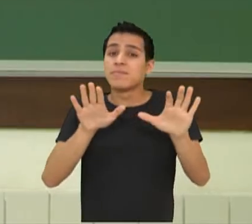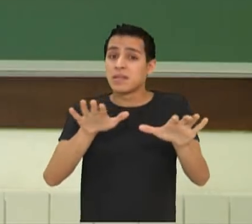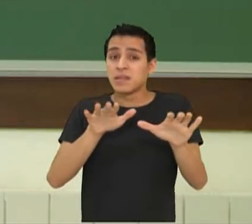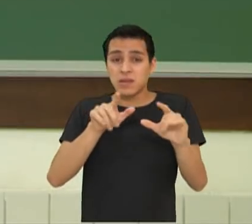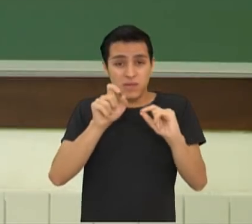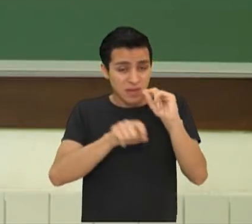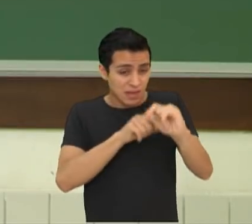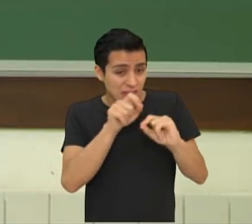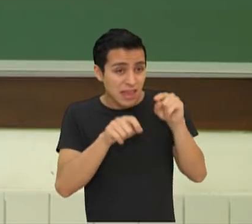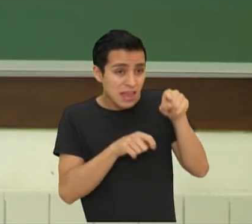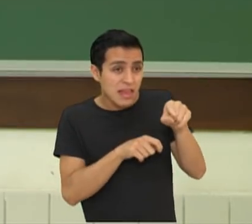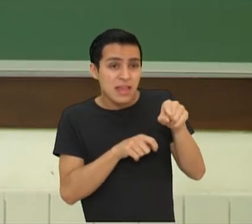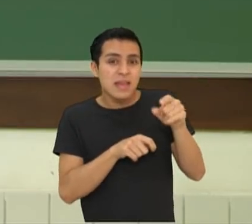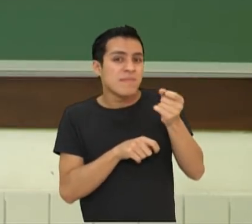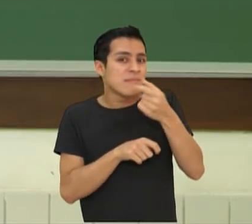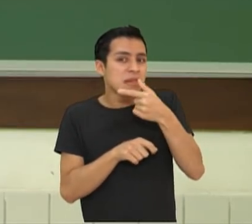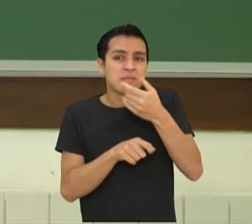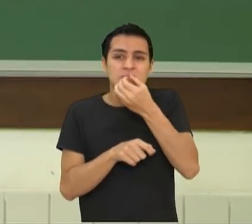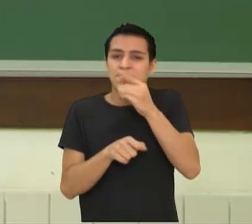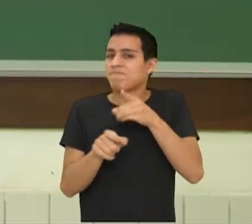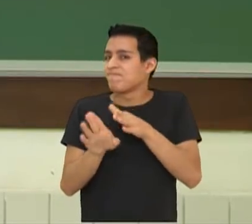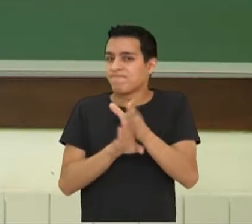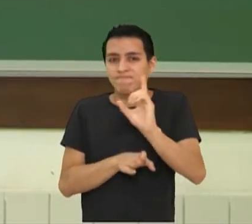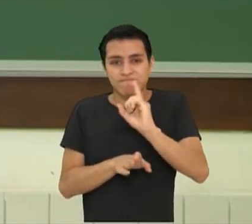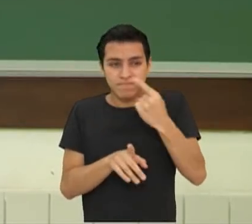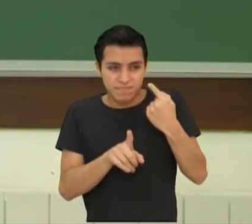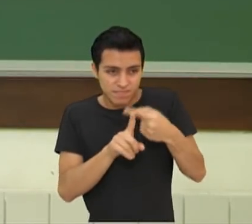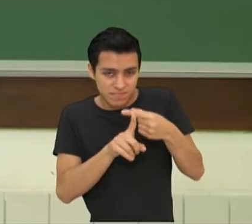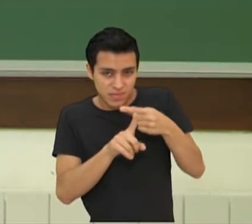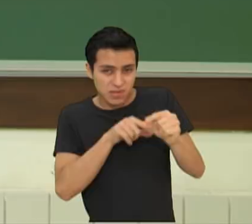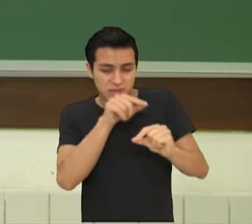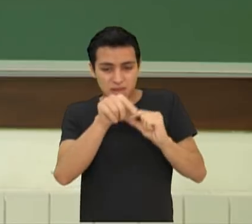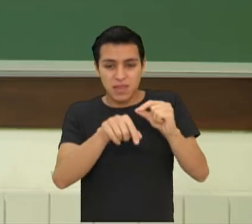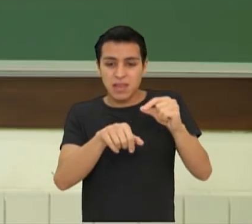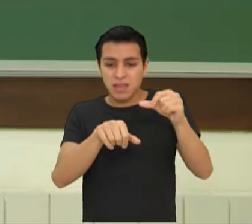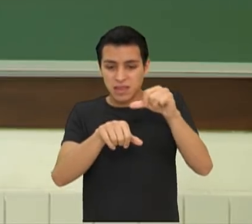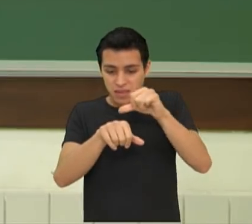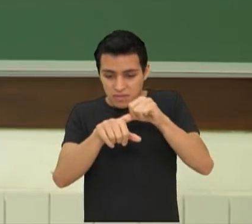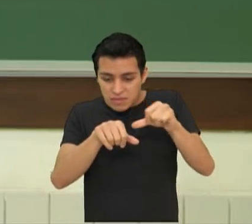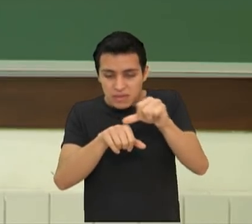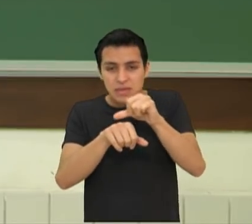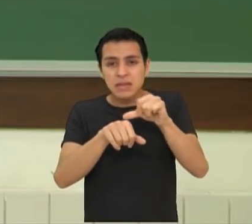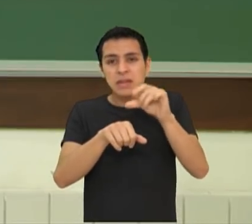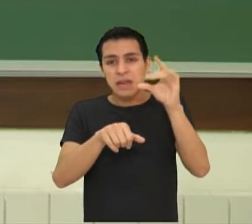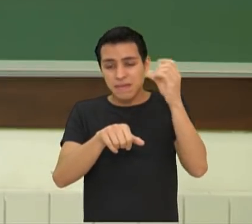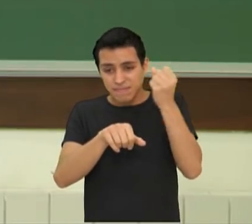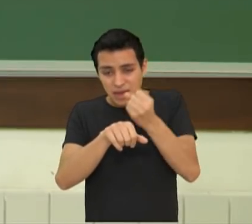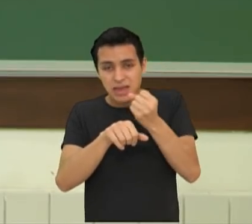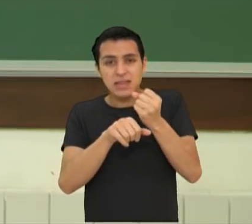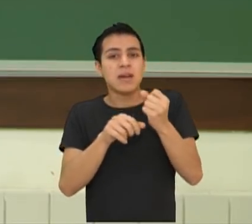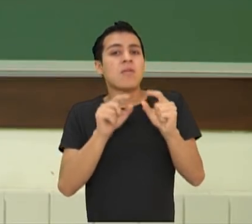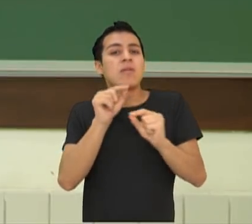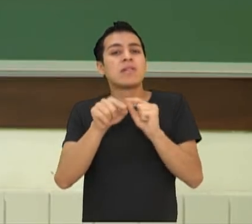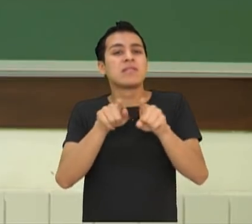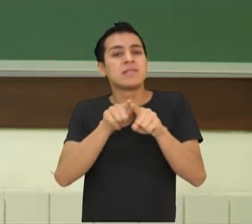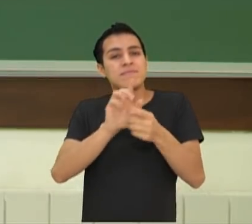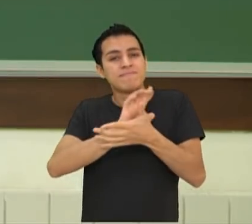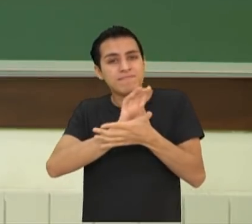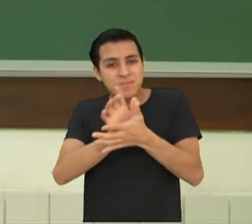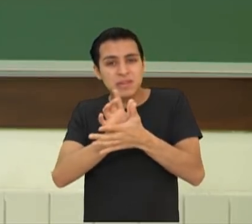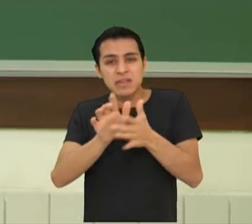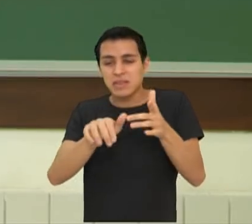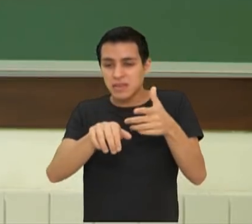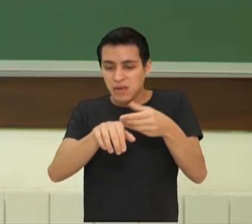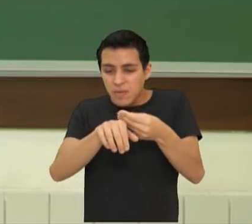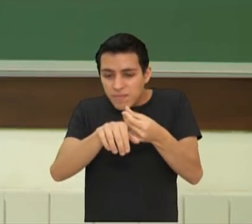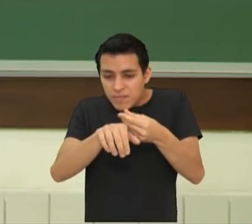esse medicamento, pessoal, não é mais muito recomendado, porque além de matar a bactéria do tétano, também destrói e